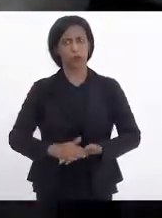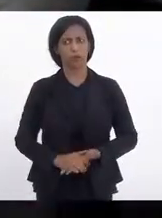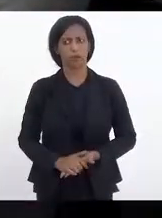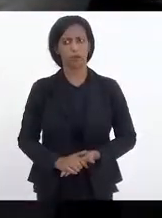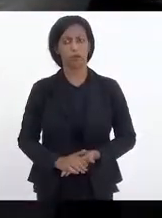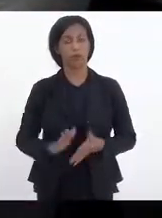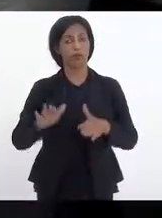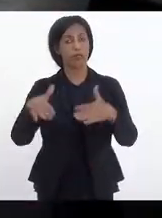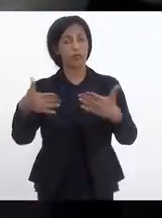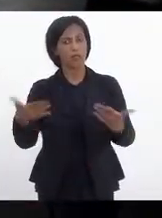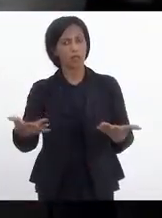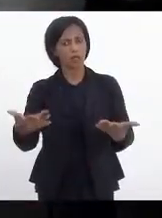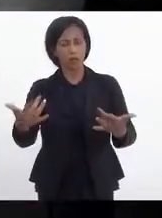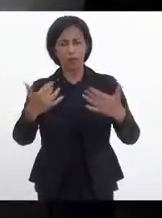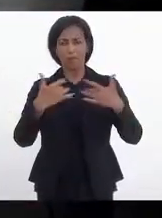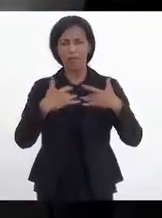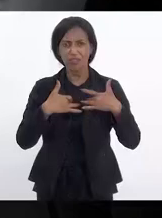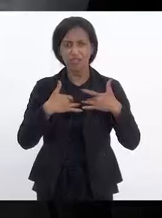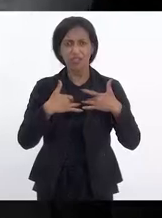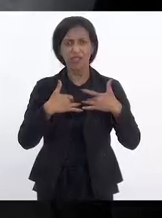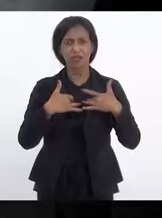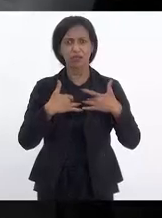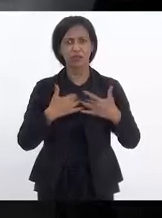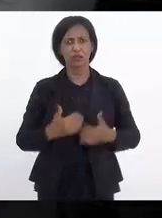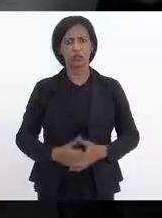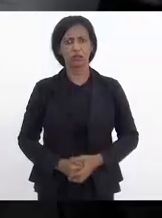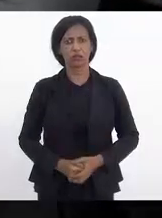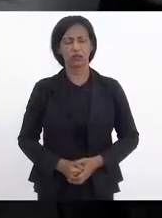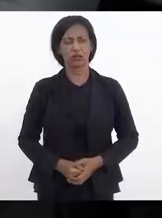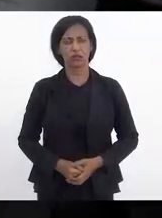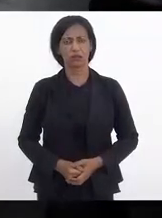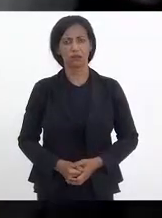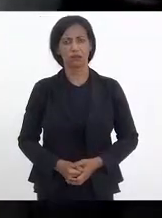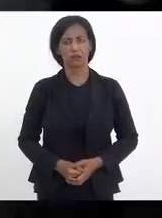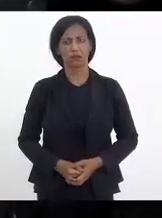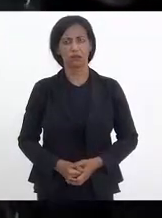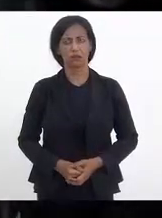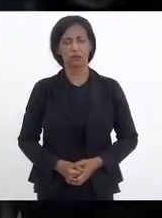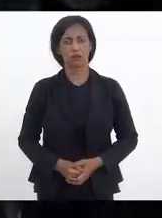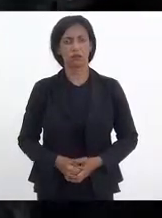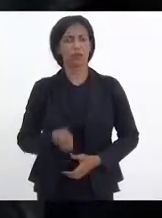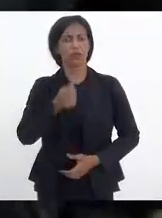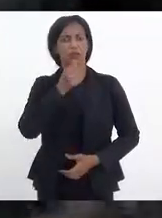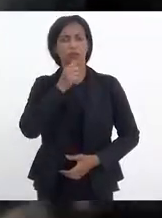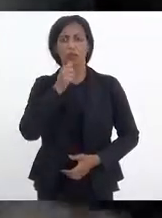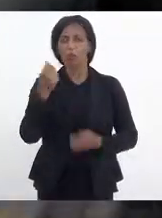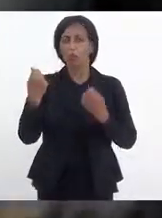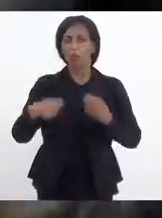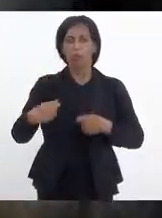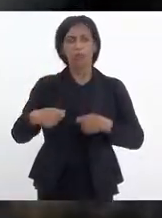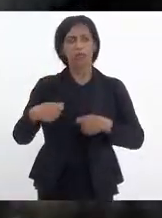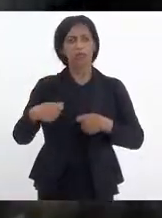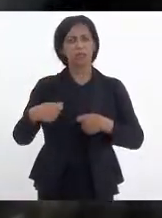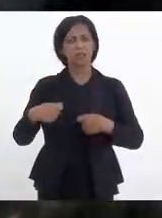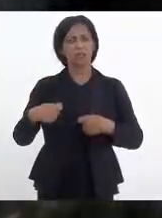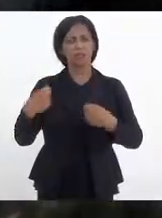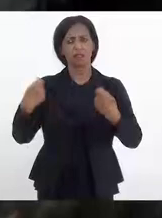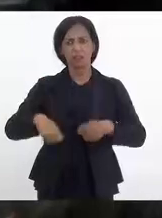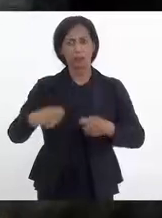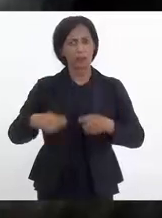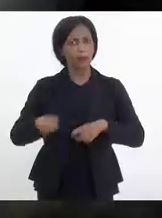Ah então está me atingido diretamente e não tem necessidade disso